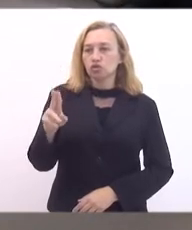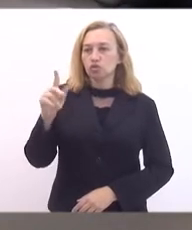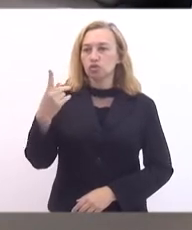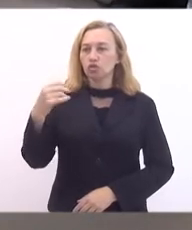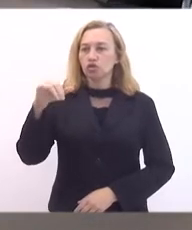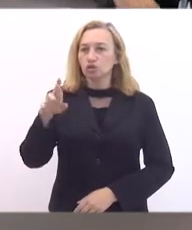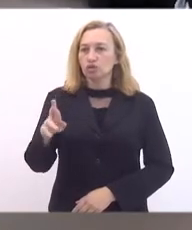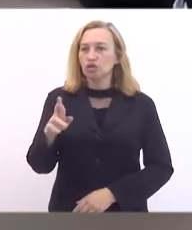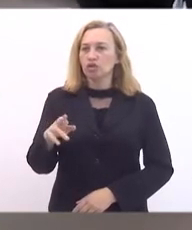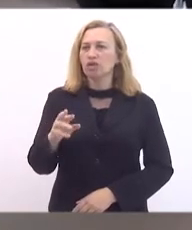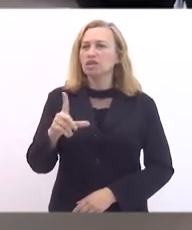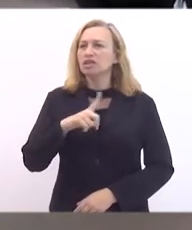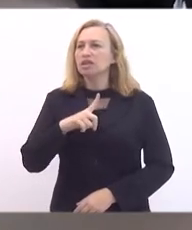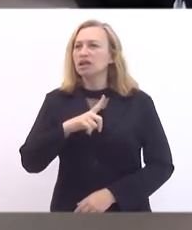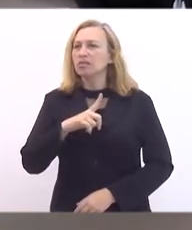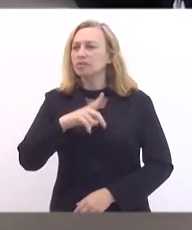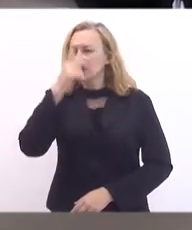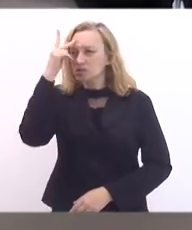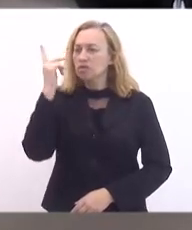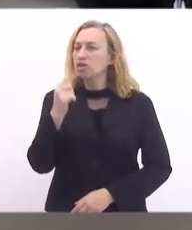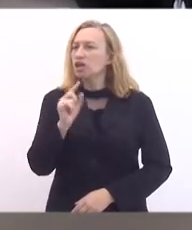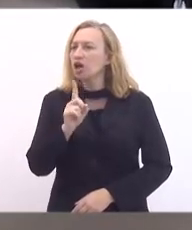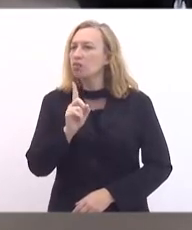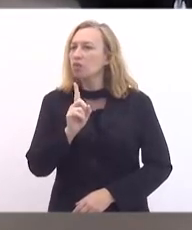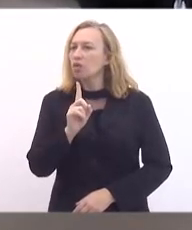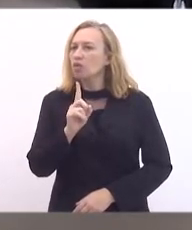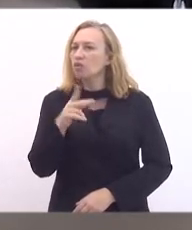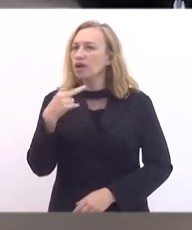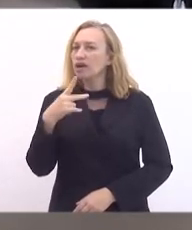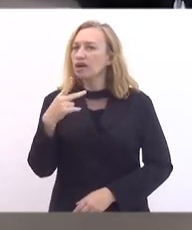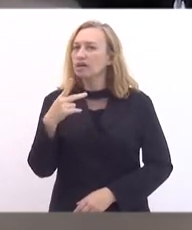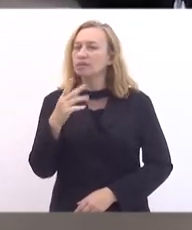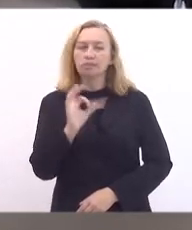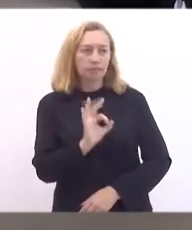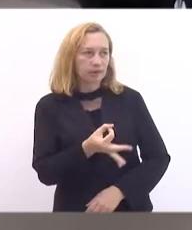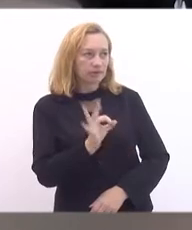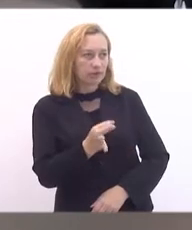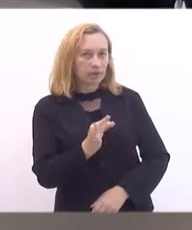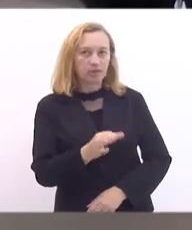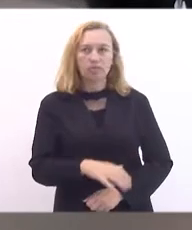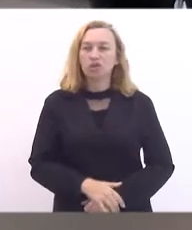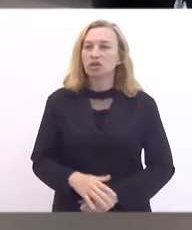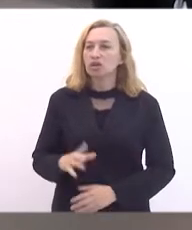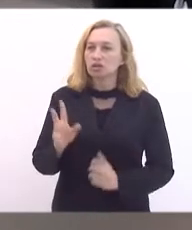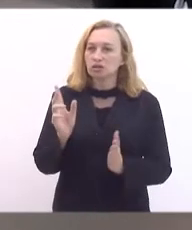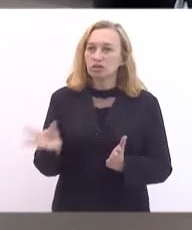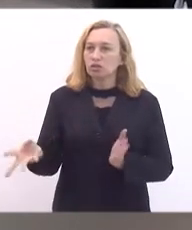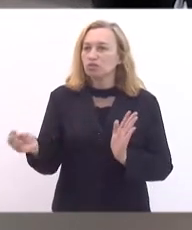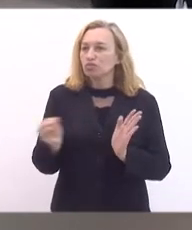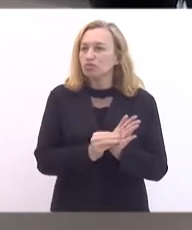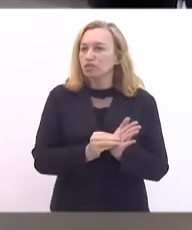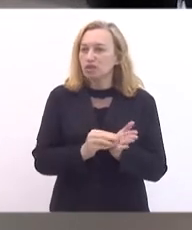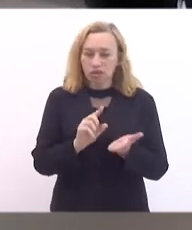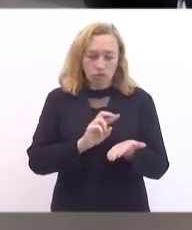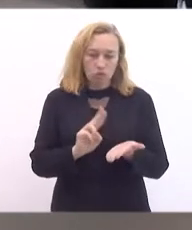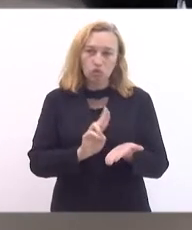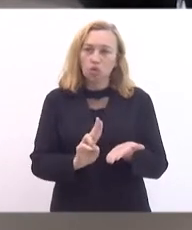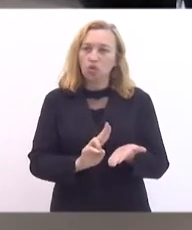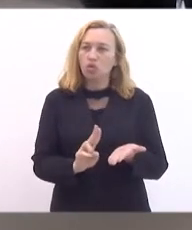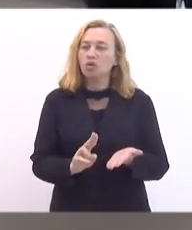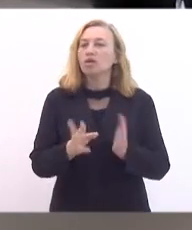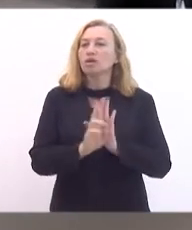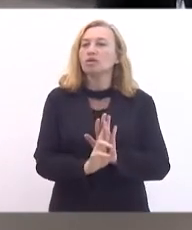citado a perfeitamente é que não tava ainda teclado